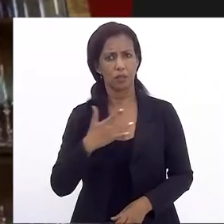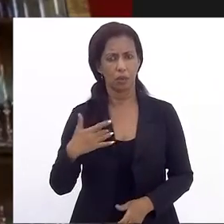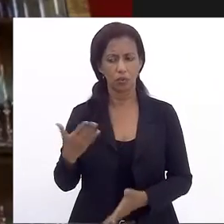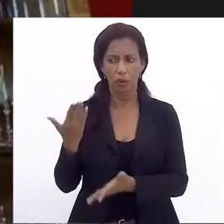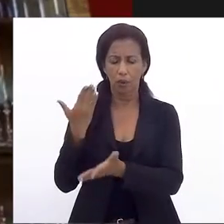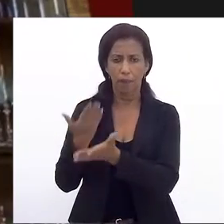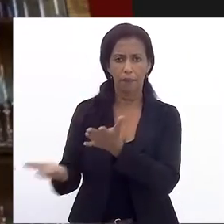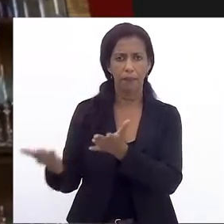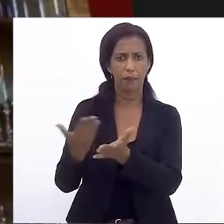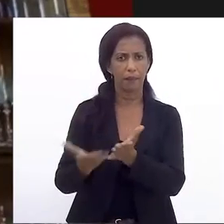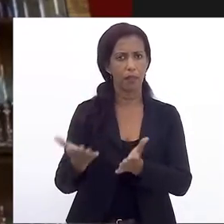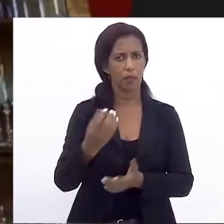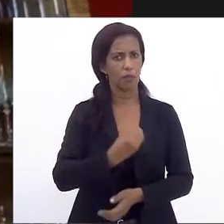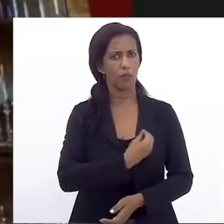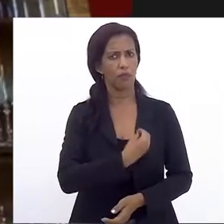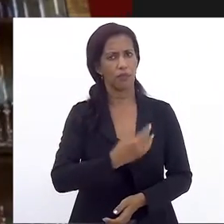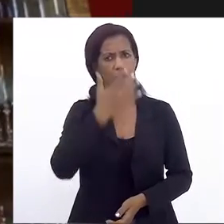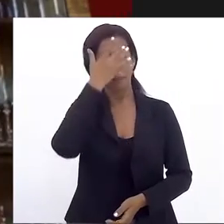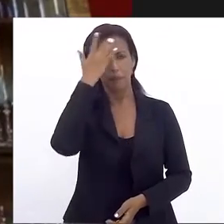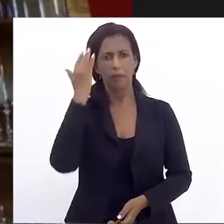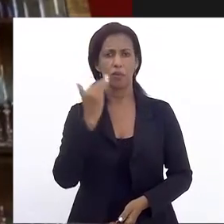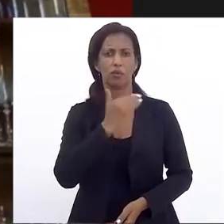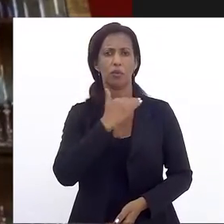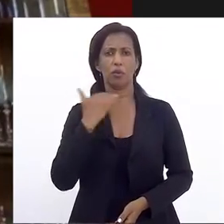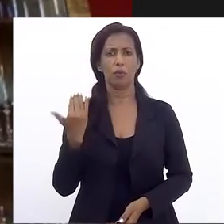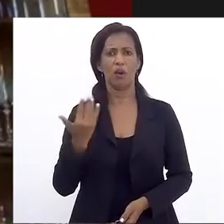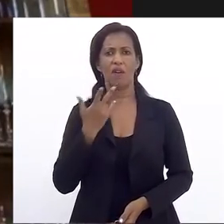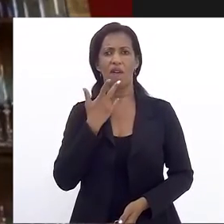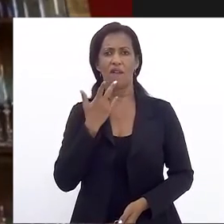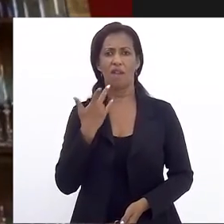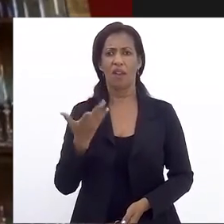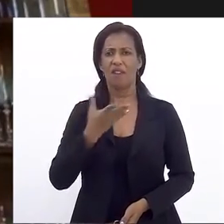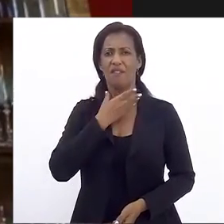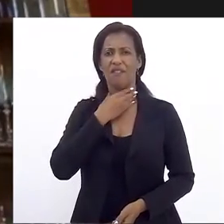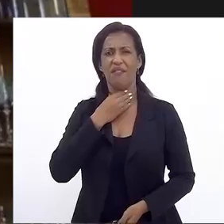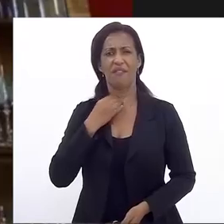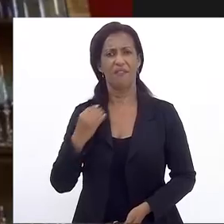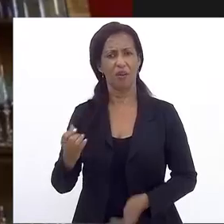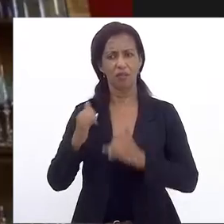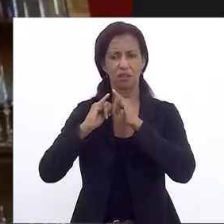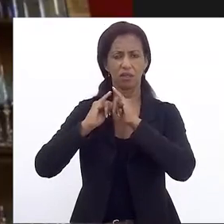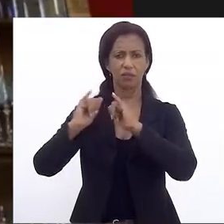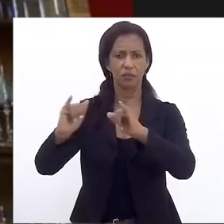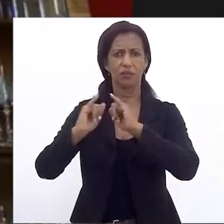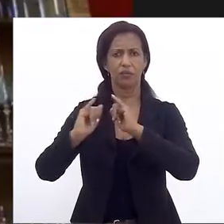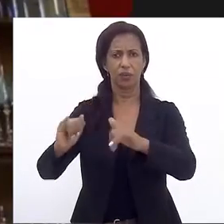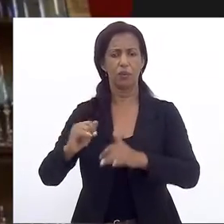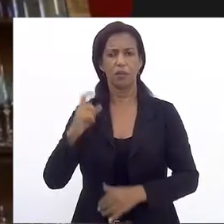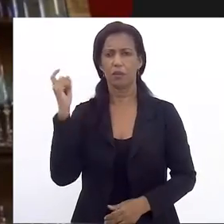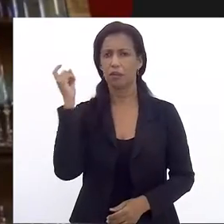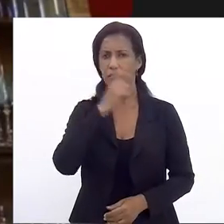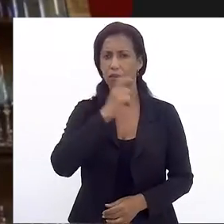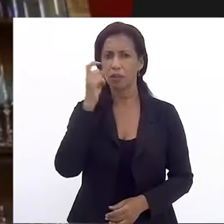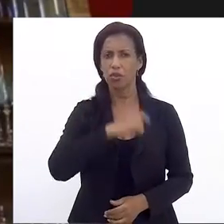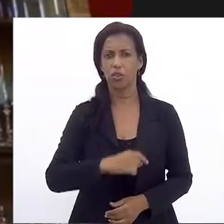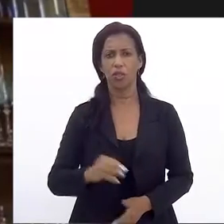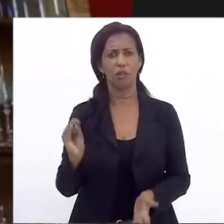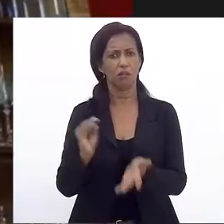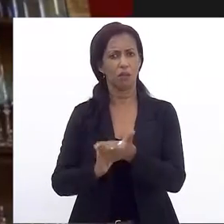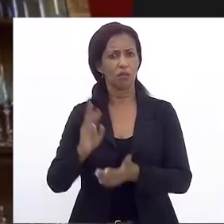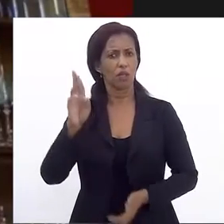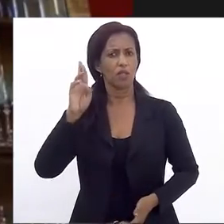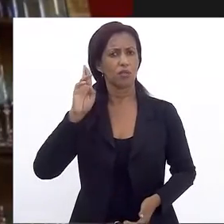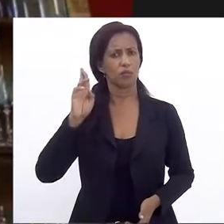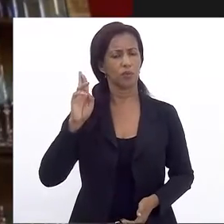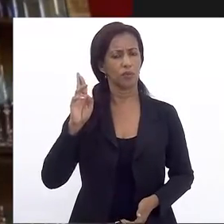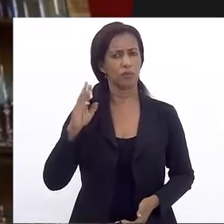brincar dando falsas esperanças, falsas notícias. A gente tem que ter muita responsabilidade, não só em relação, Cláudia,